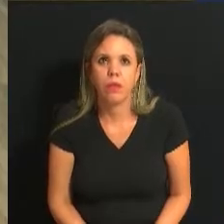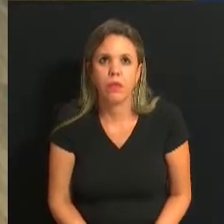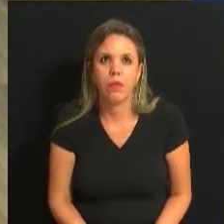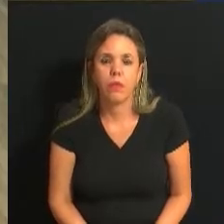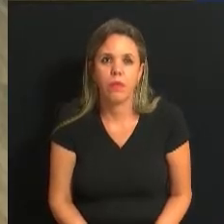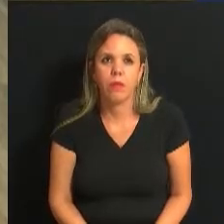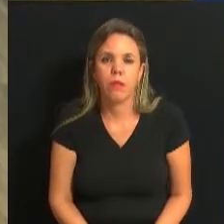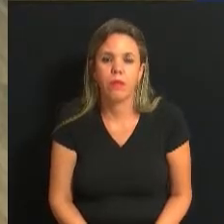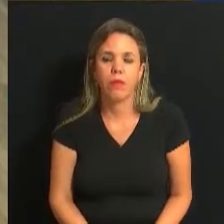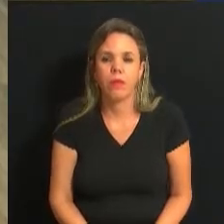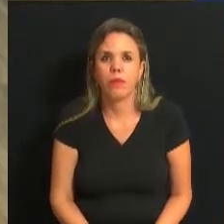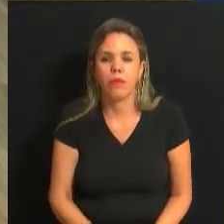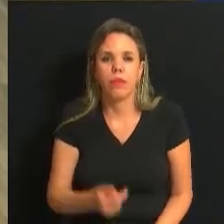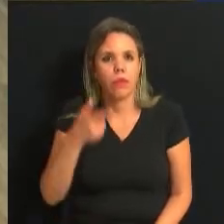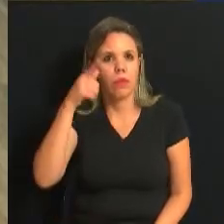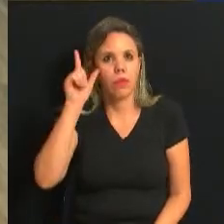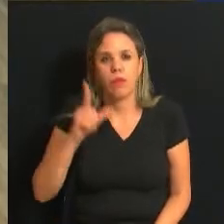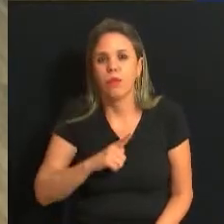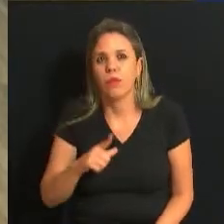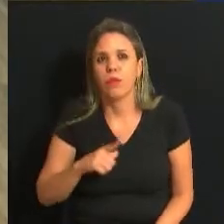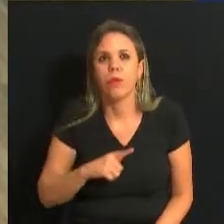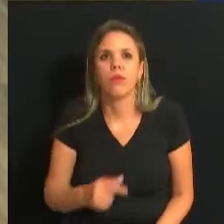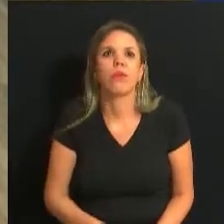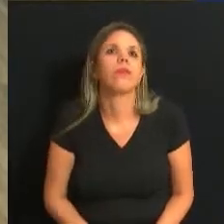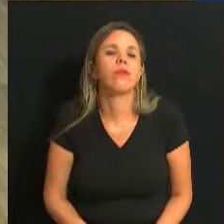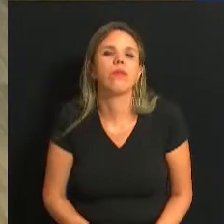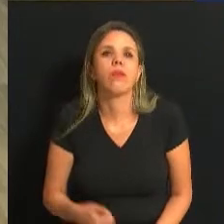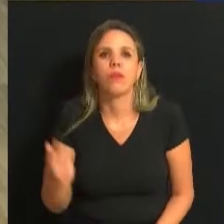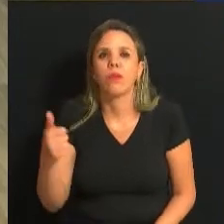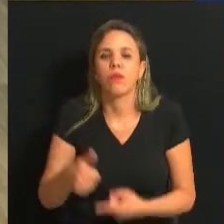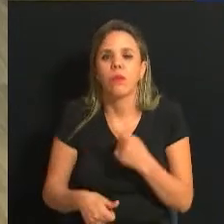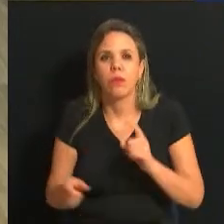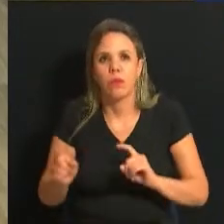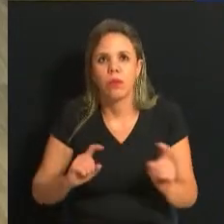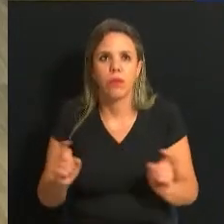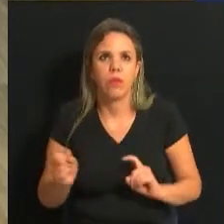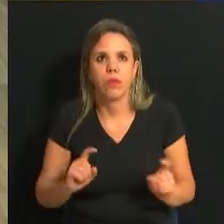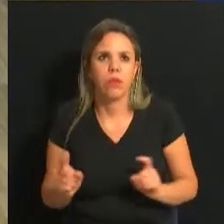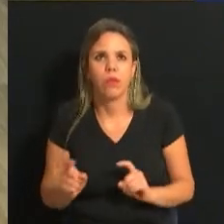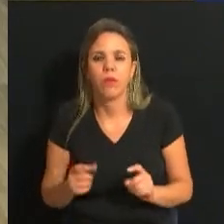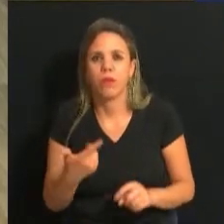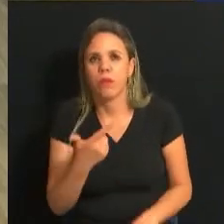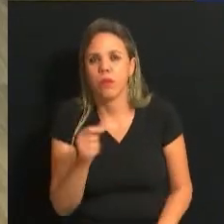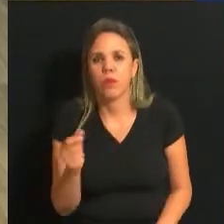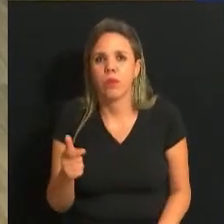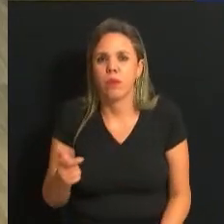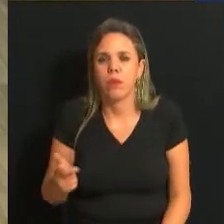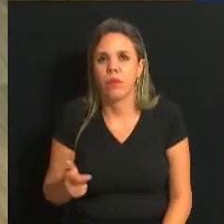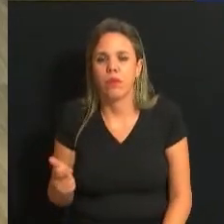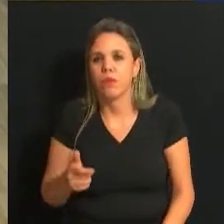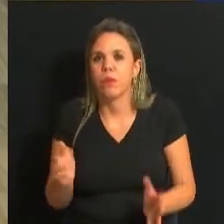E, Mirna Abreu, ontem nós tivemos também a primeira reunião de 2022 da